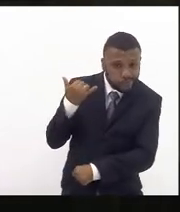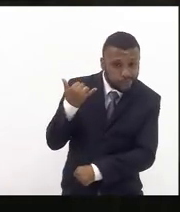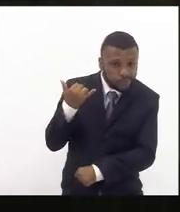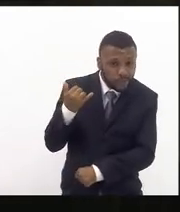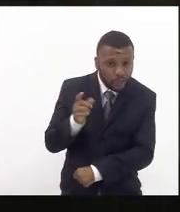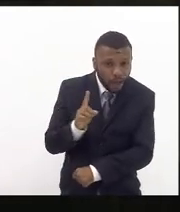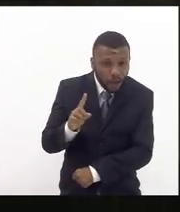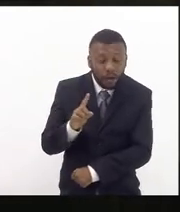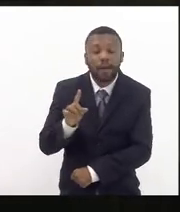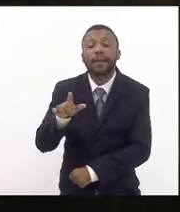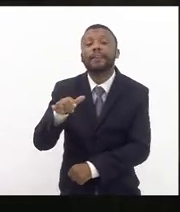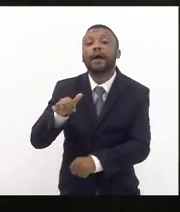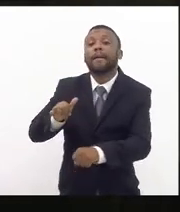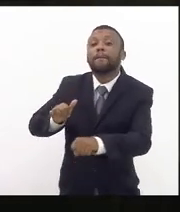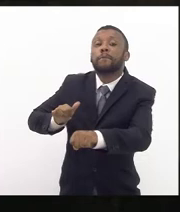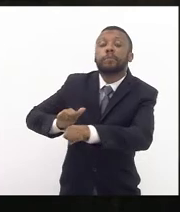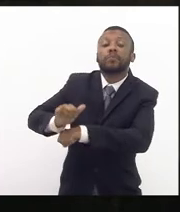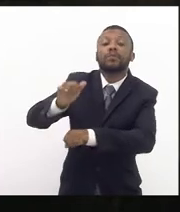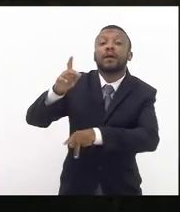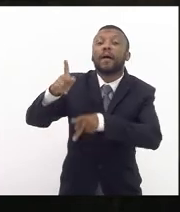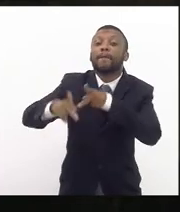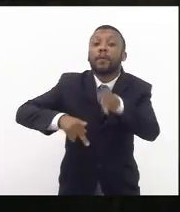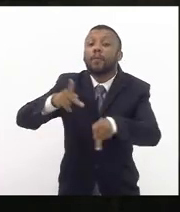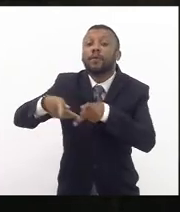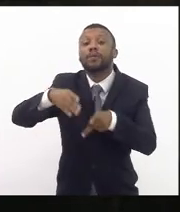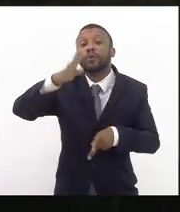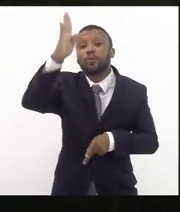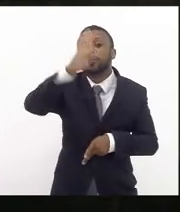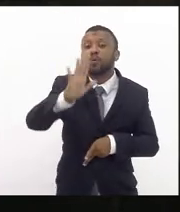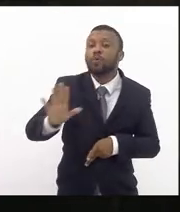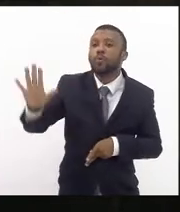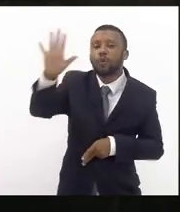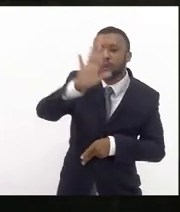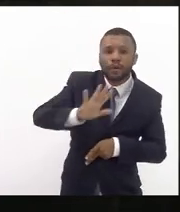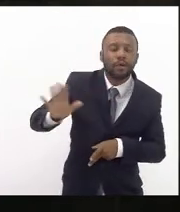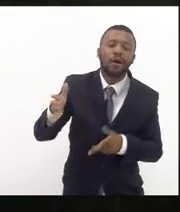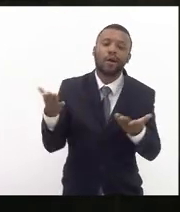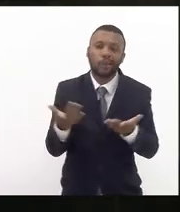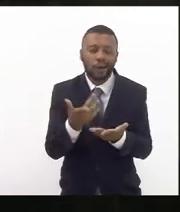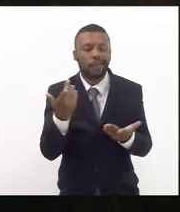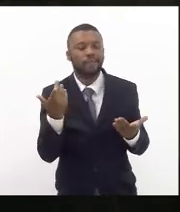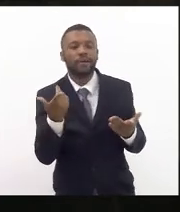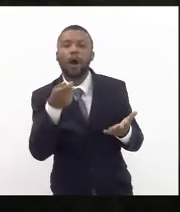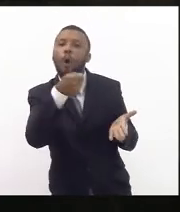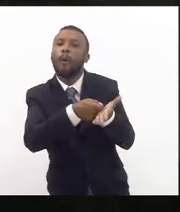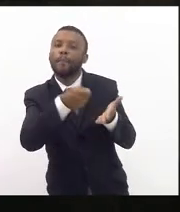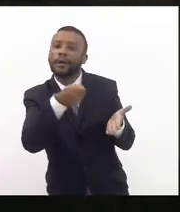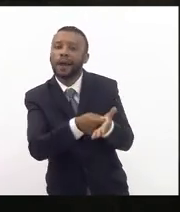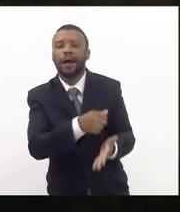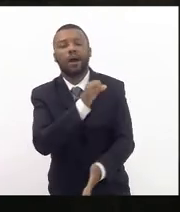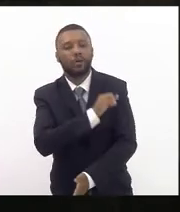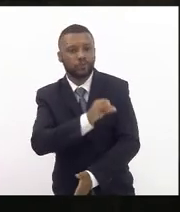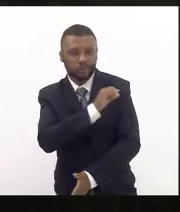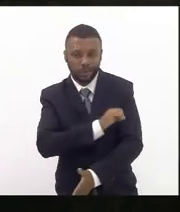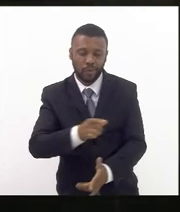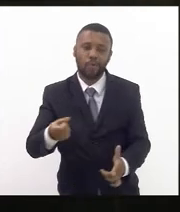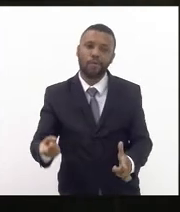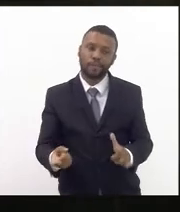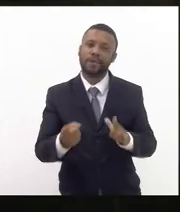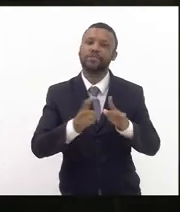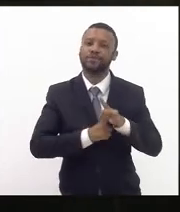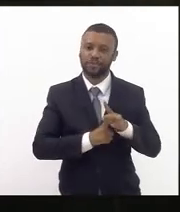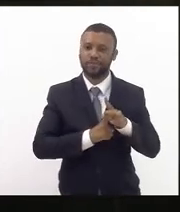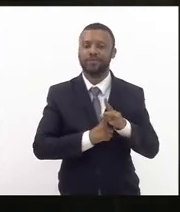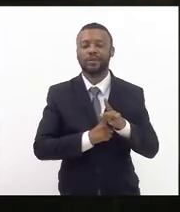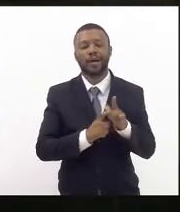na população brasileira. Agora, submeter o Estado do Rio de Janeiro a uma dívida impagável,